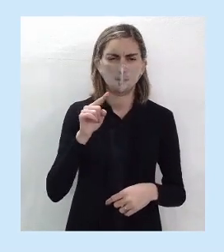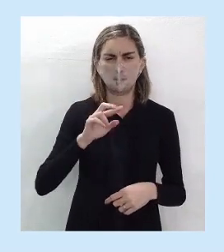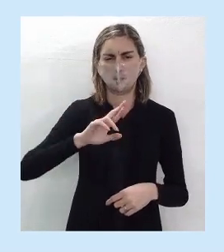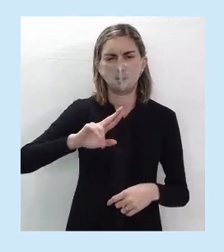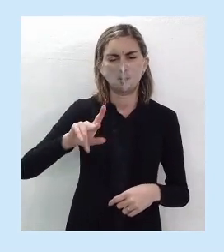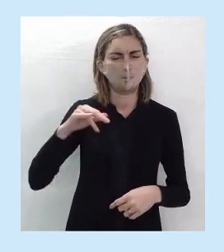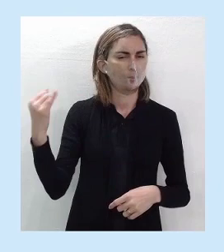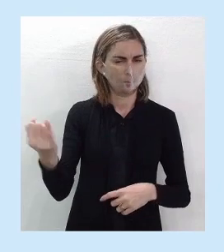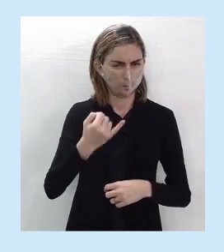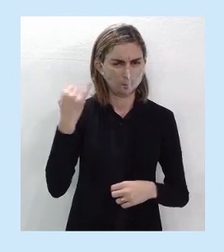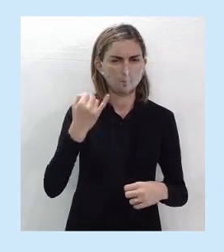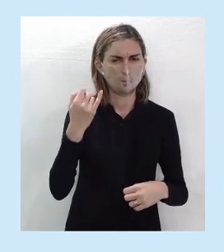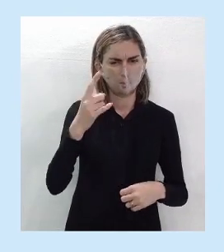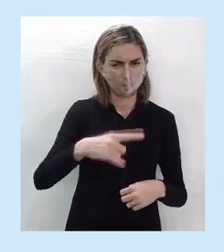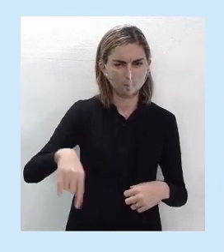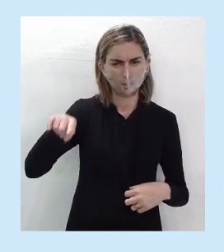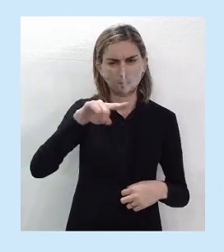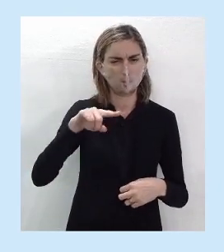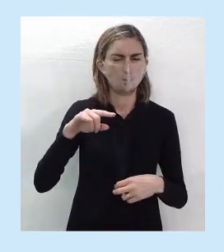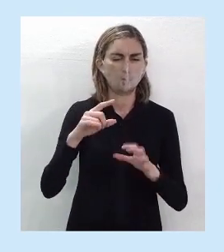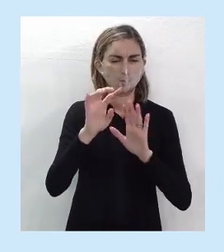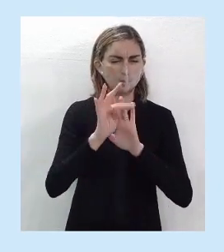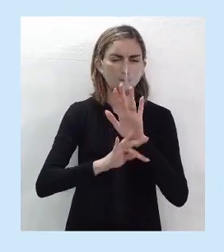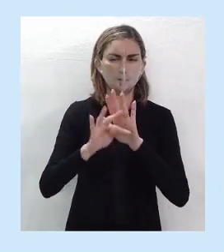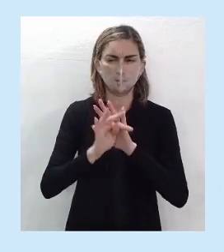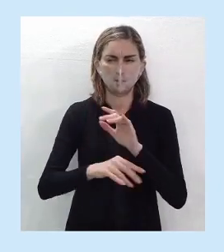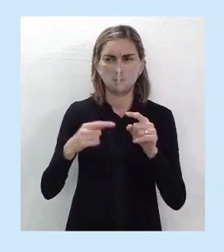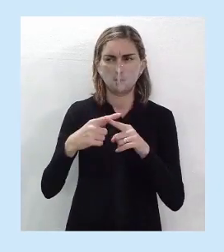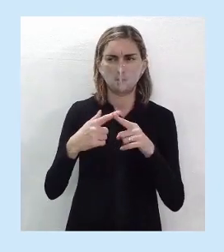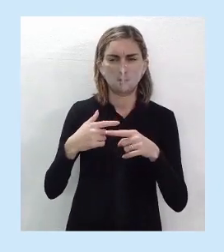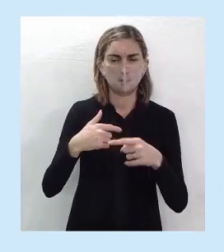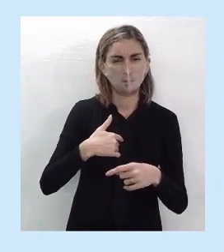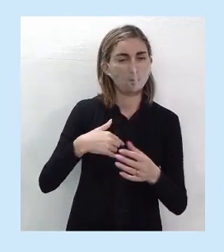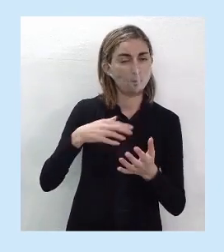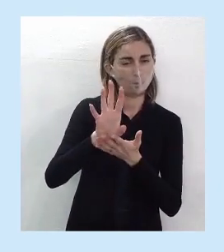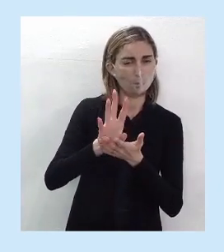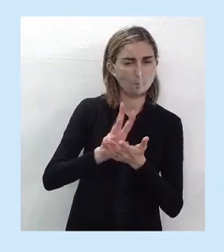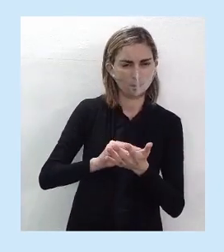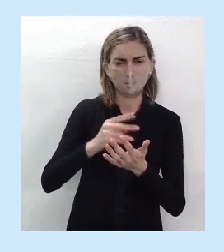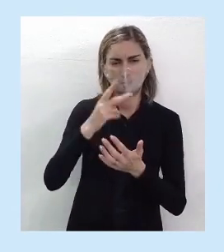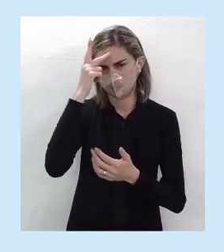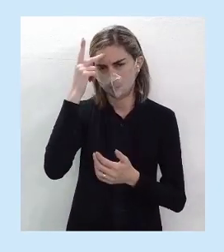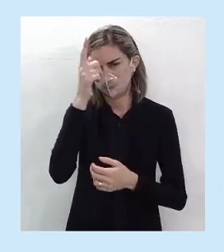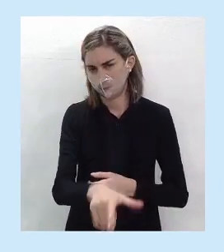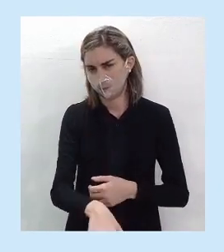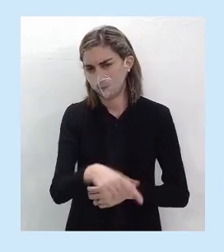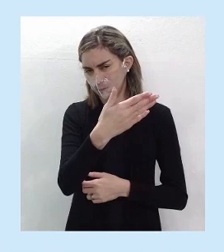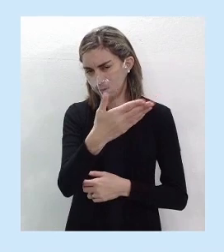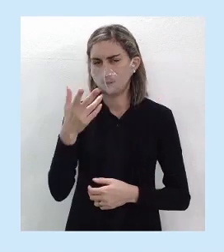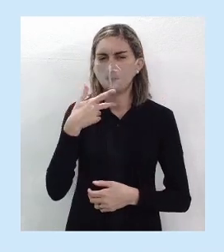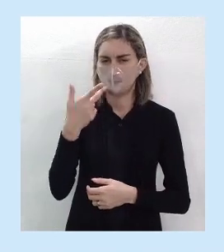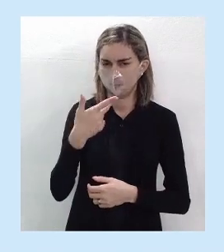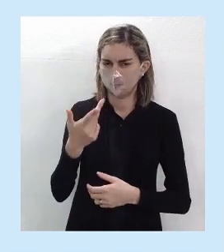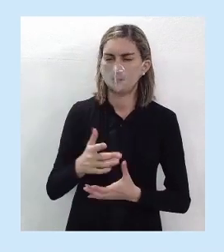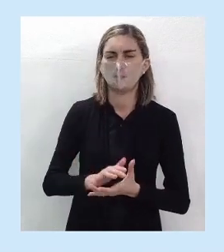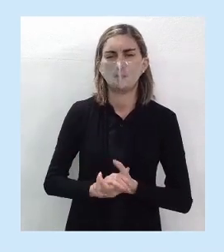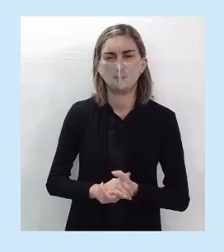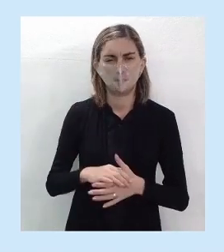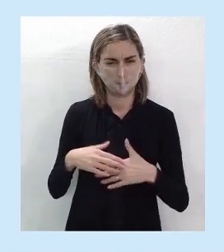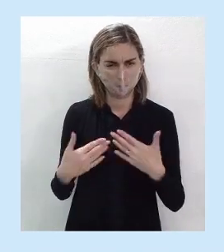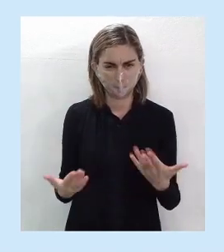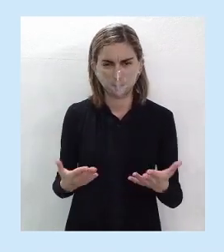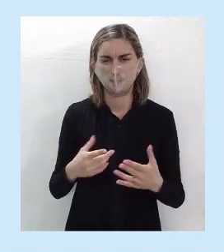é importante para a gente entender o texto. Porque eu estou imitando a pessoa que chega lá para falar com a pessoa